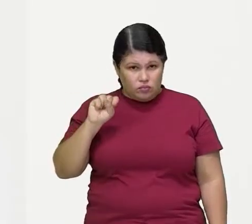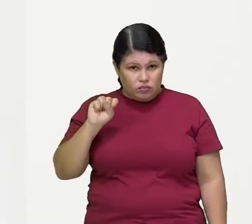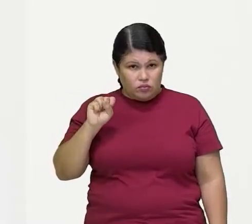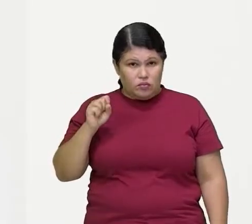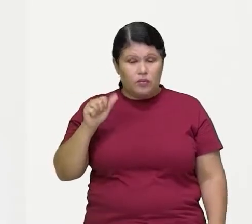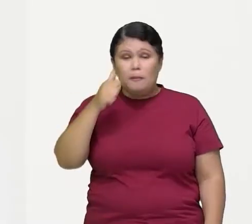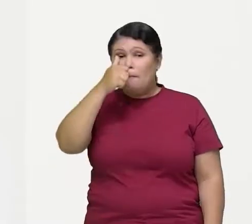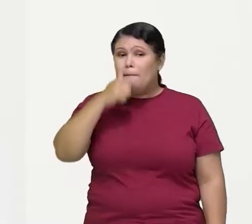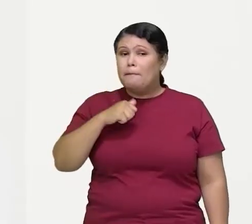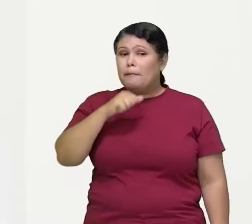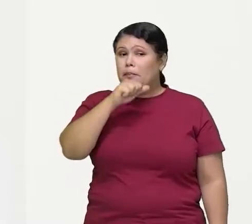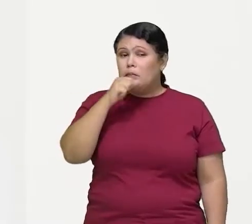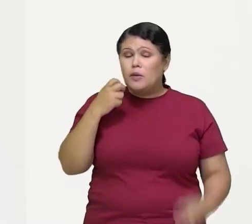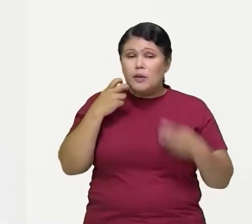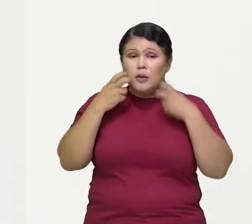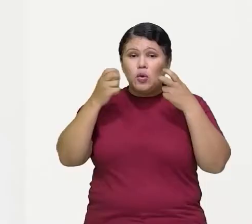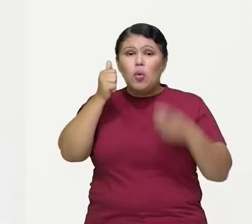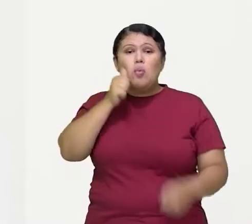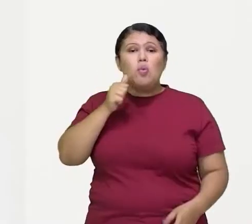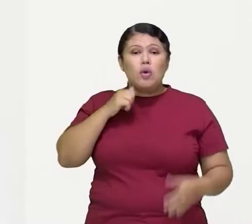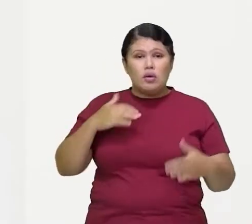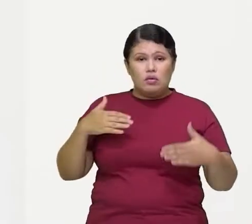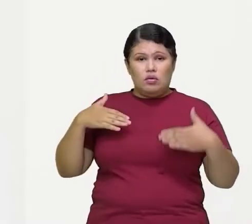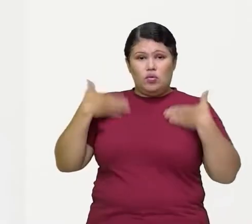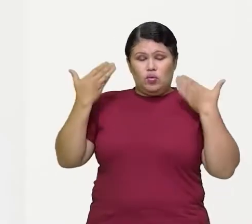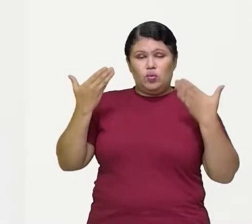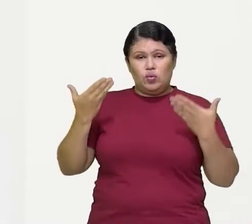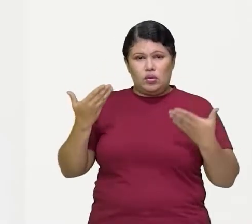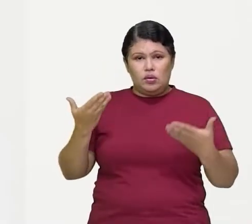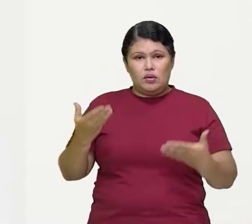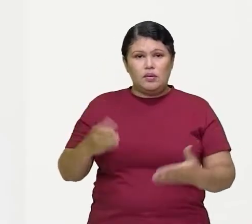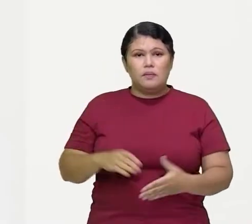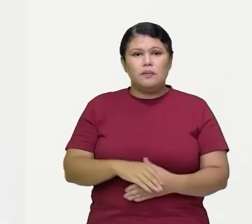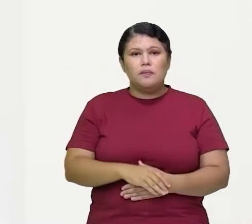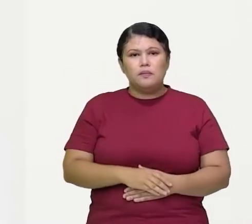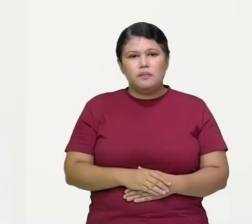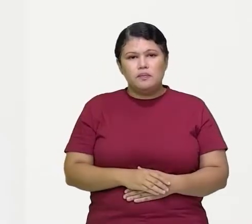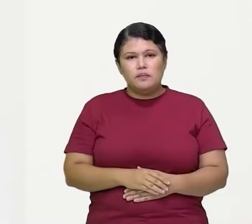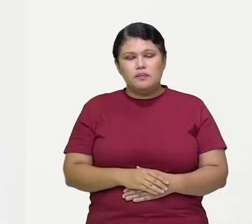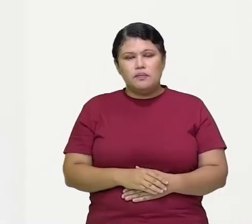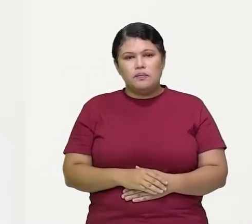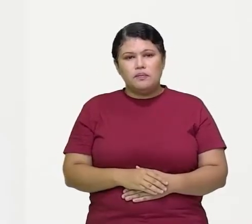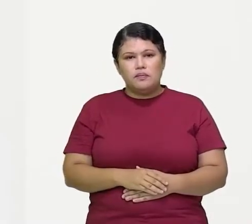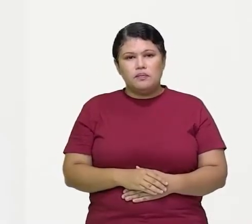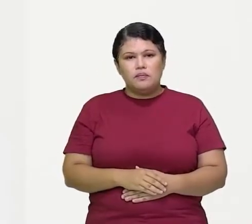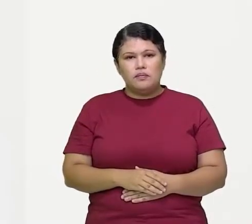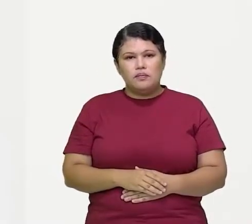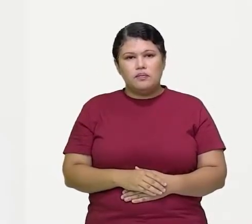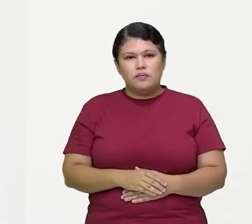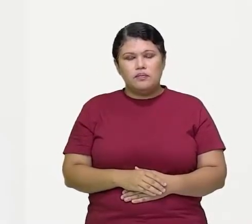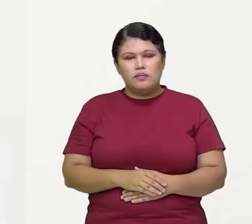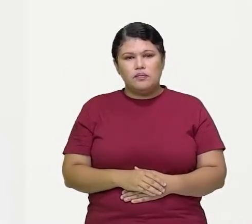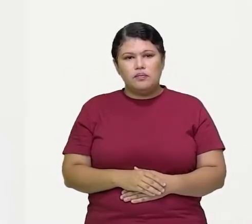cruz, gritou Maria assustada. Interjeições e locuções interjeitivas.